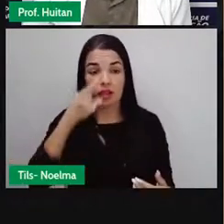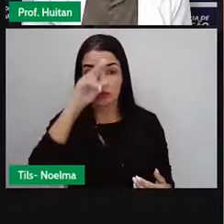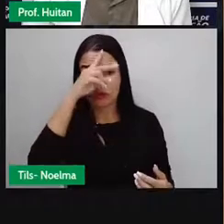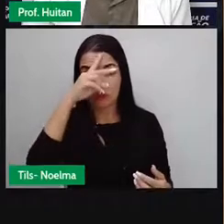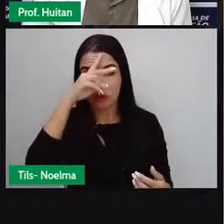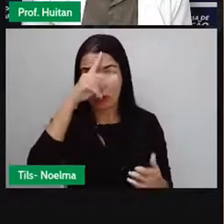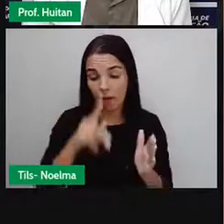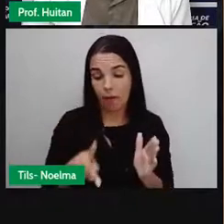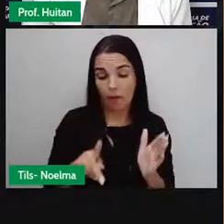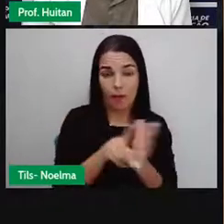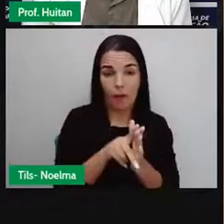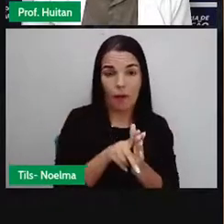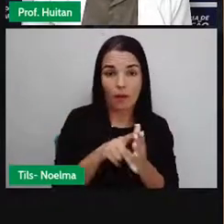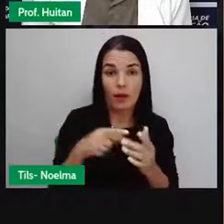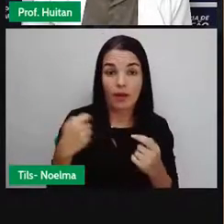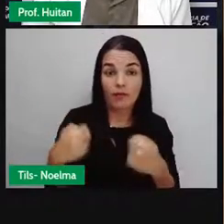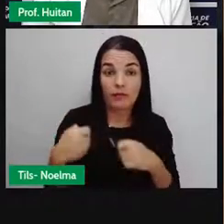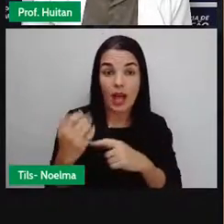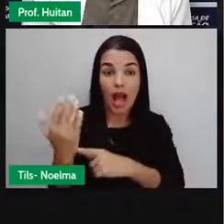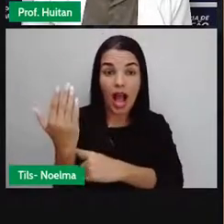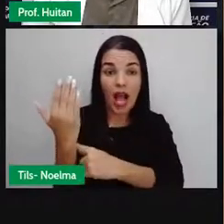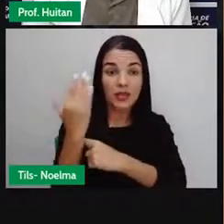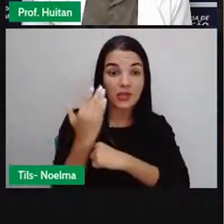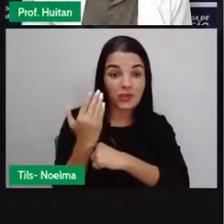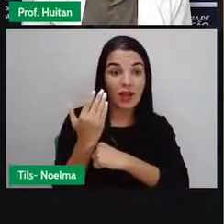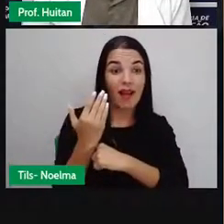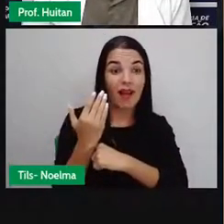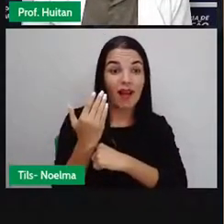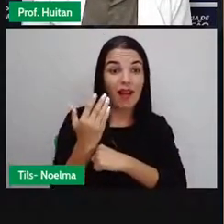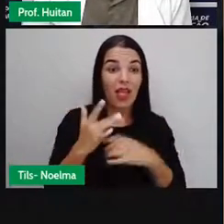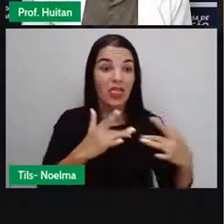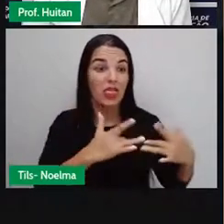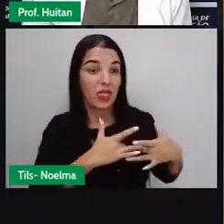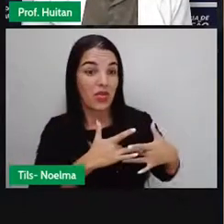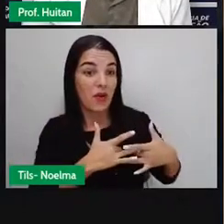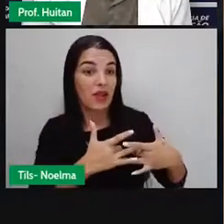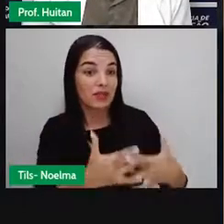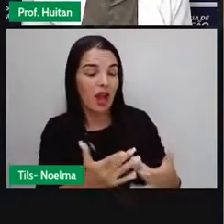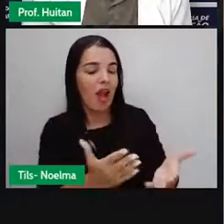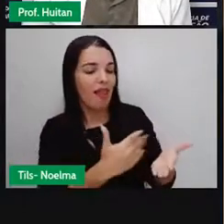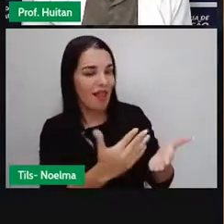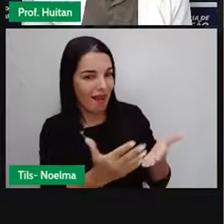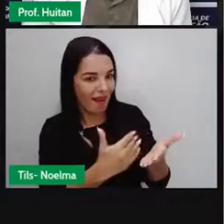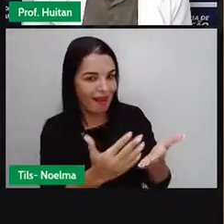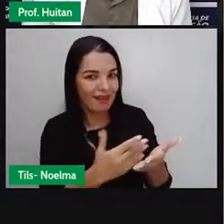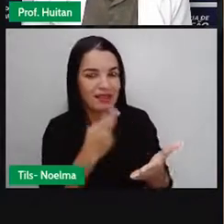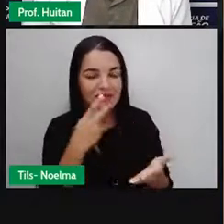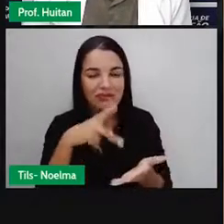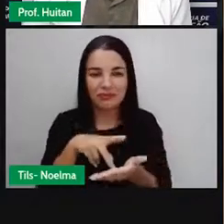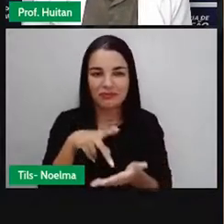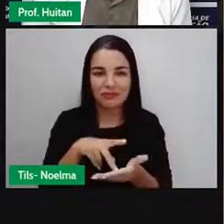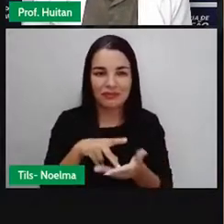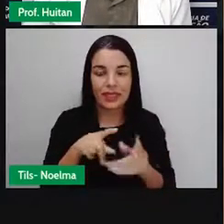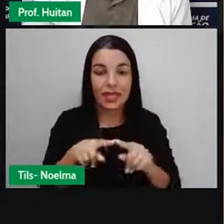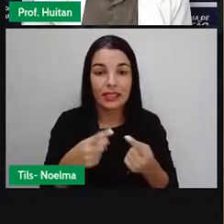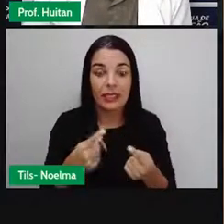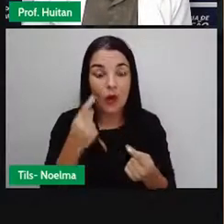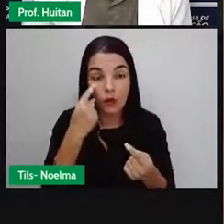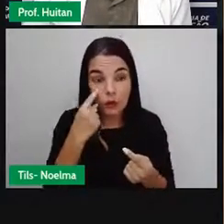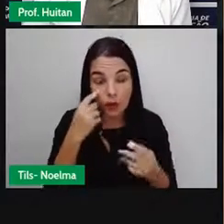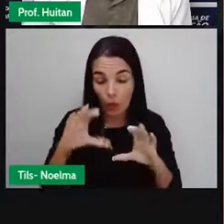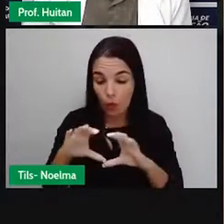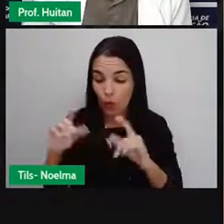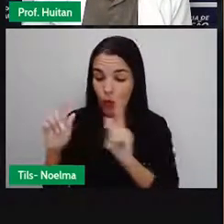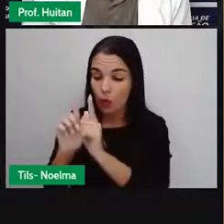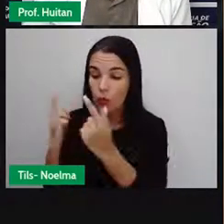interessavam em ajudar, e aconteciam essas doações de materiais justamente para a minha preparação. O trabalho na cooperativa rendia apenas um